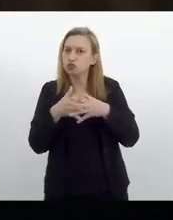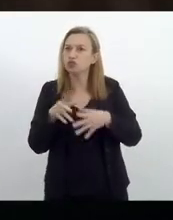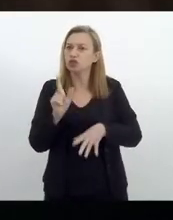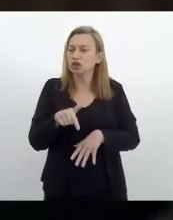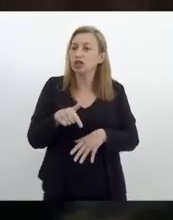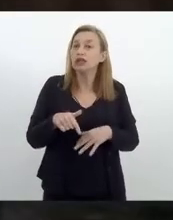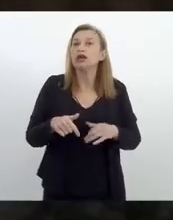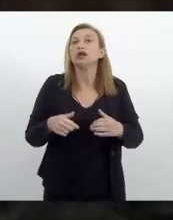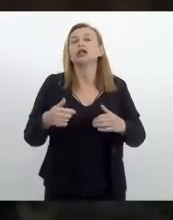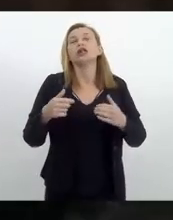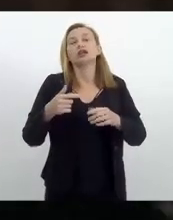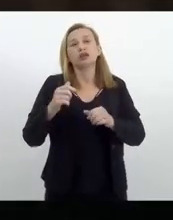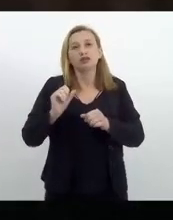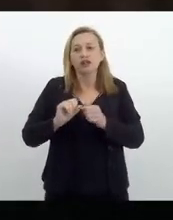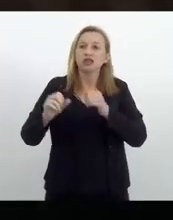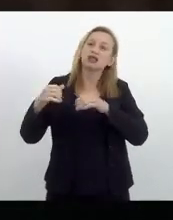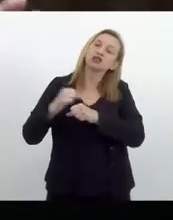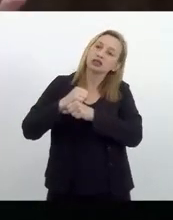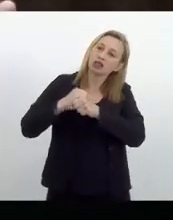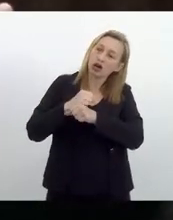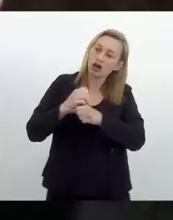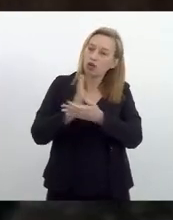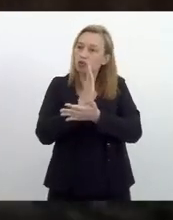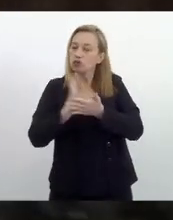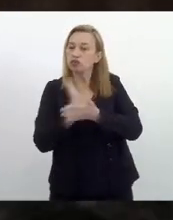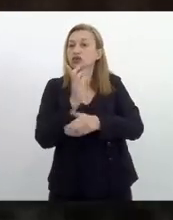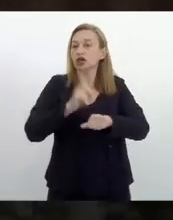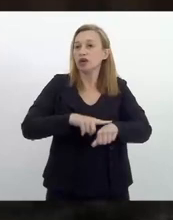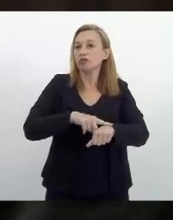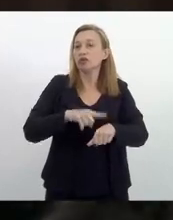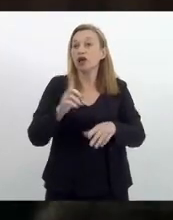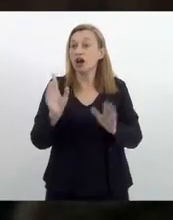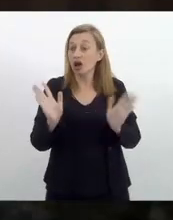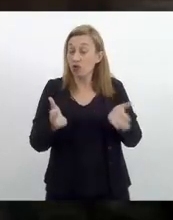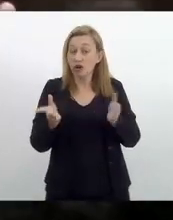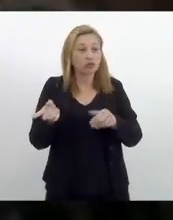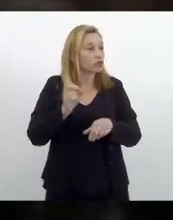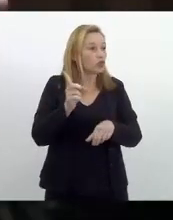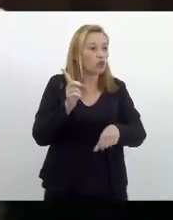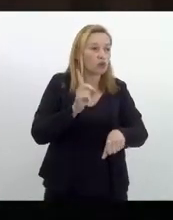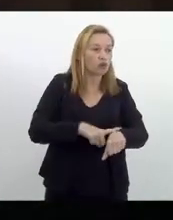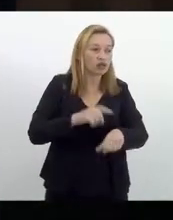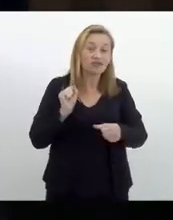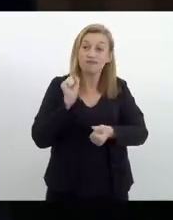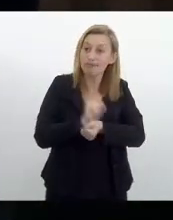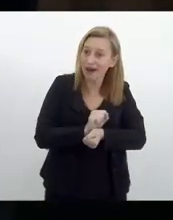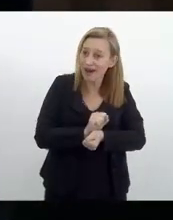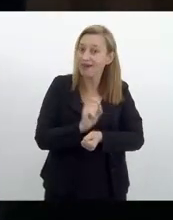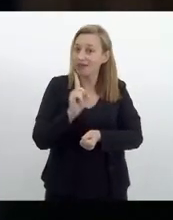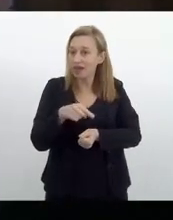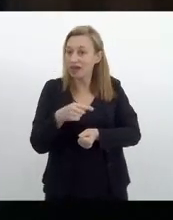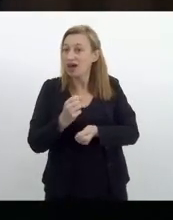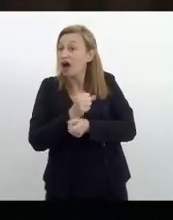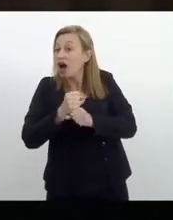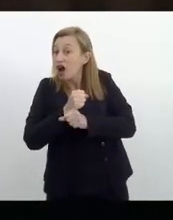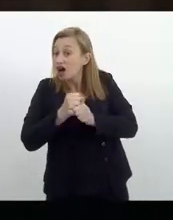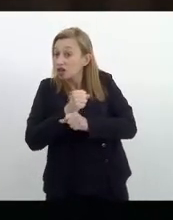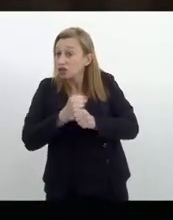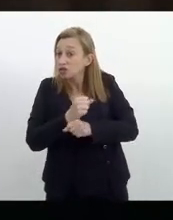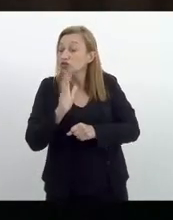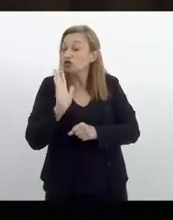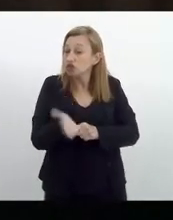não é? Que a gente vem fazendo há algum tempo e talvez realmente não seja aqui o momento de travá-lo, não é? Há muitos anos